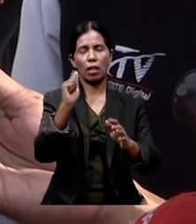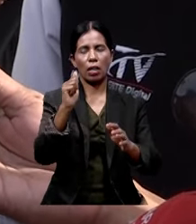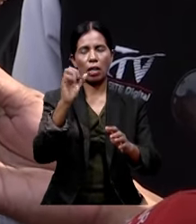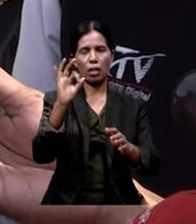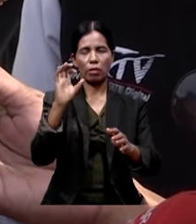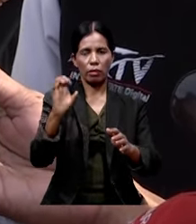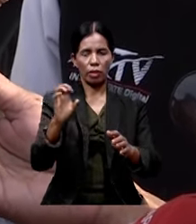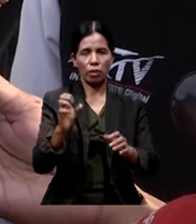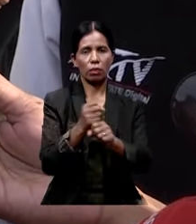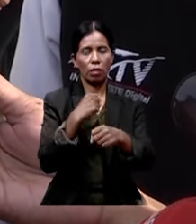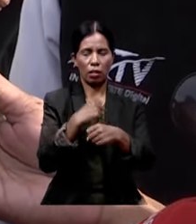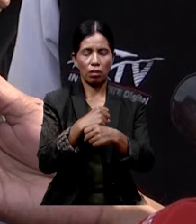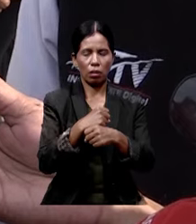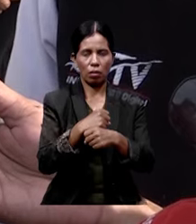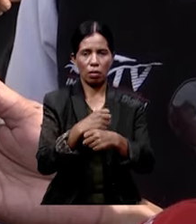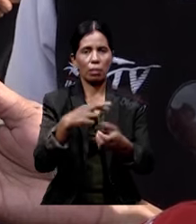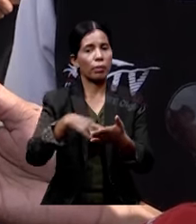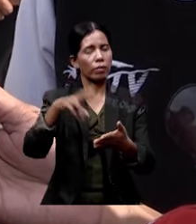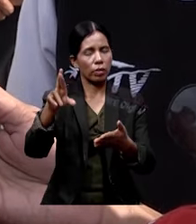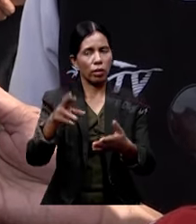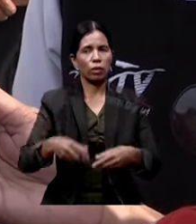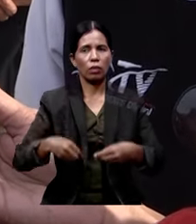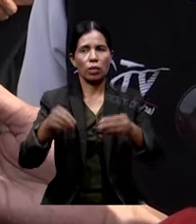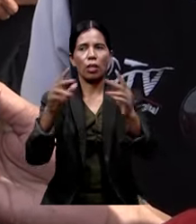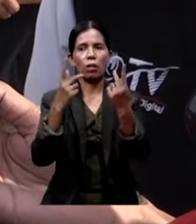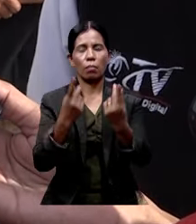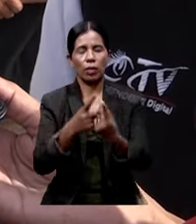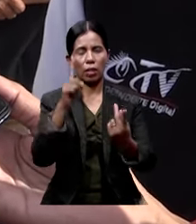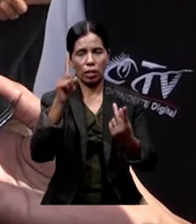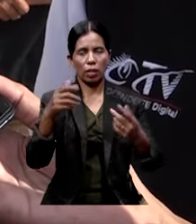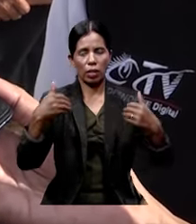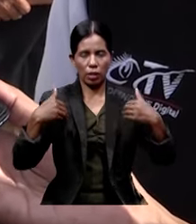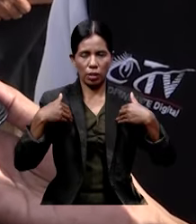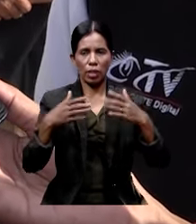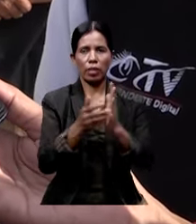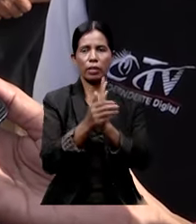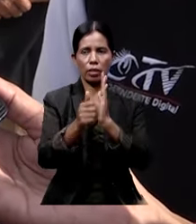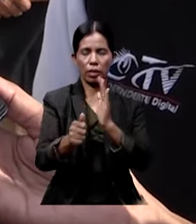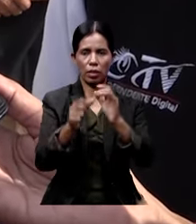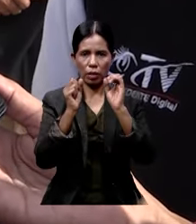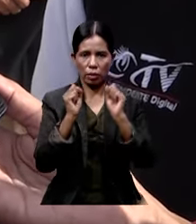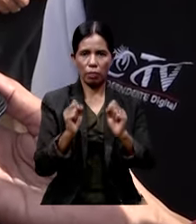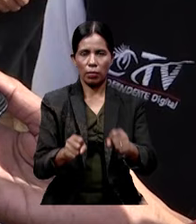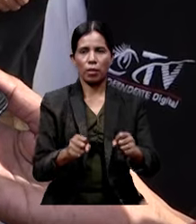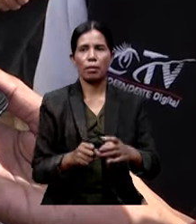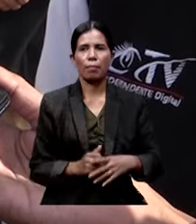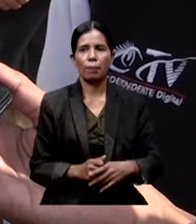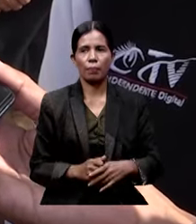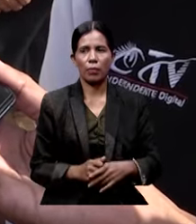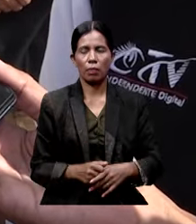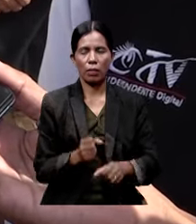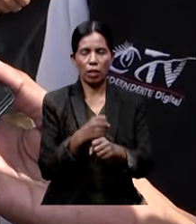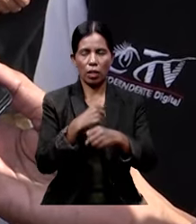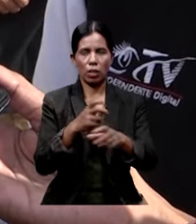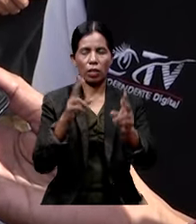aprovasaun. O di fo indica kompanye nebe iha kapasidade para bele konstrui la